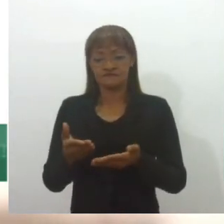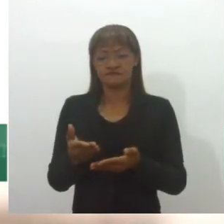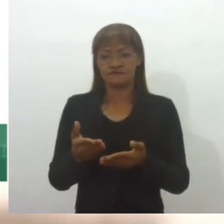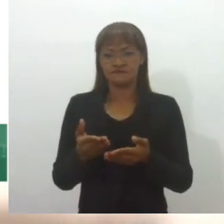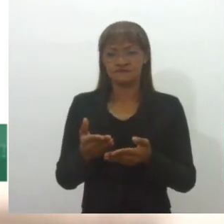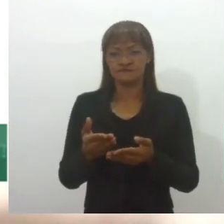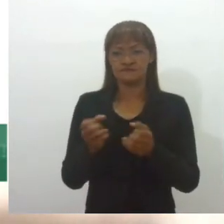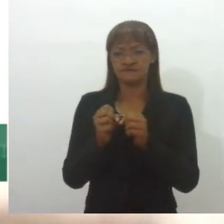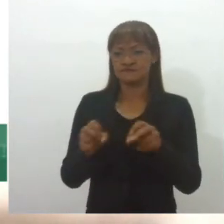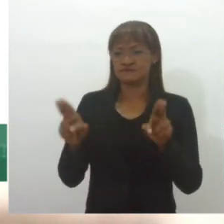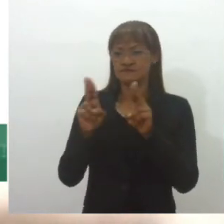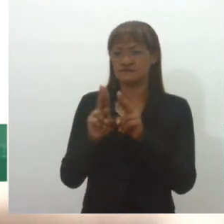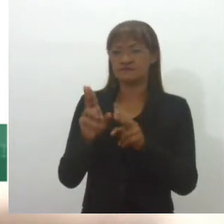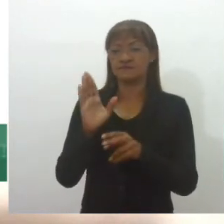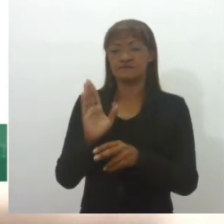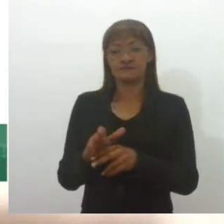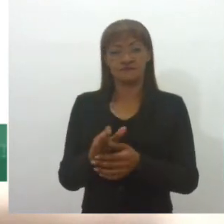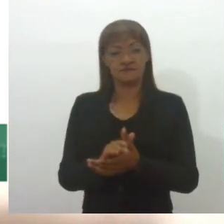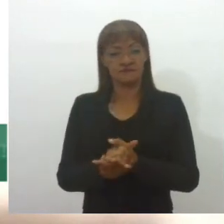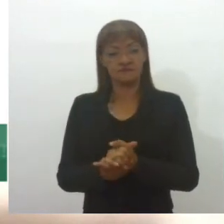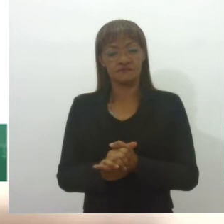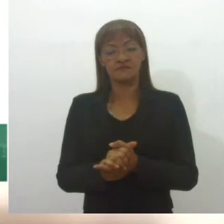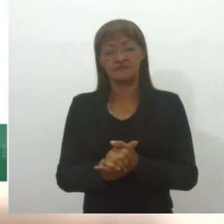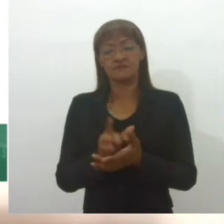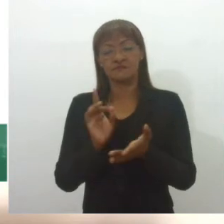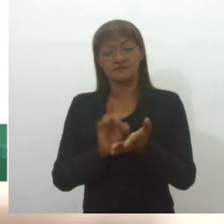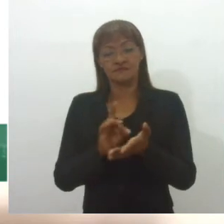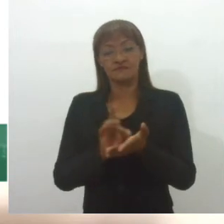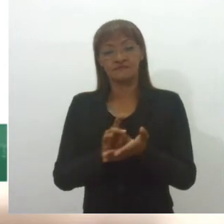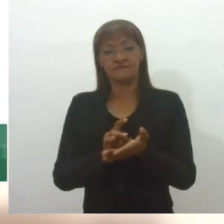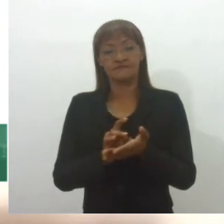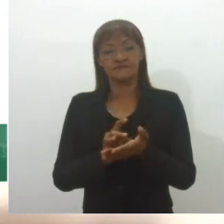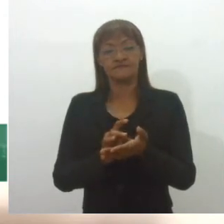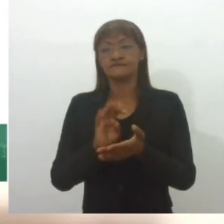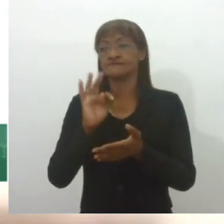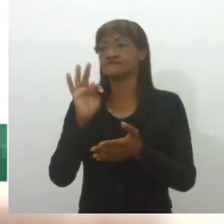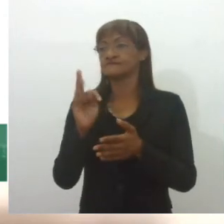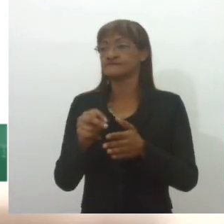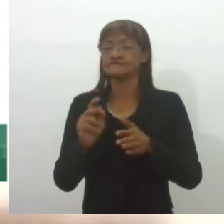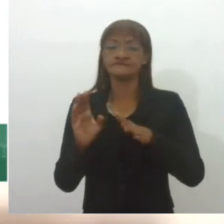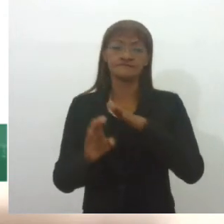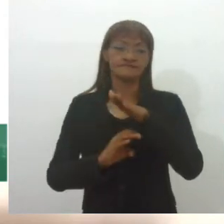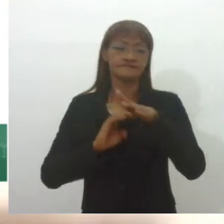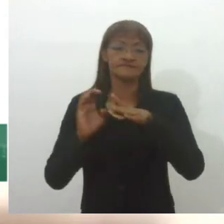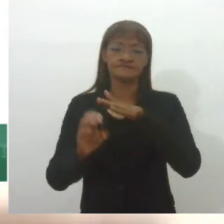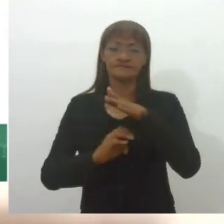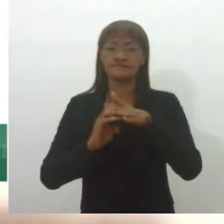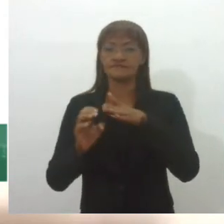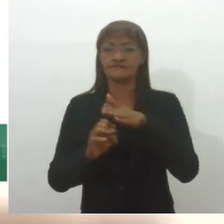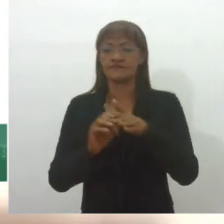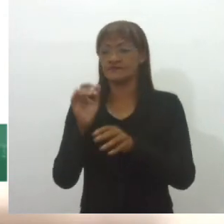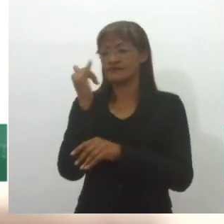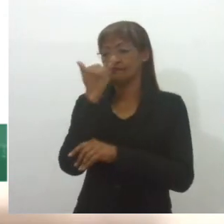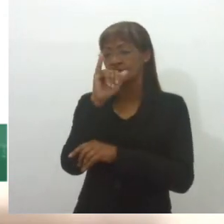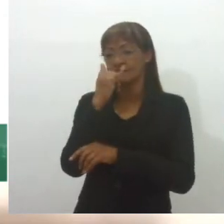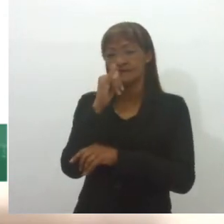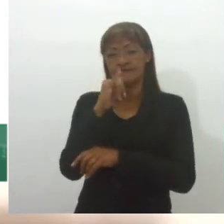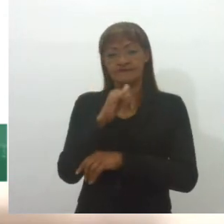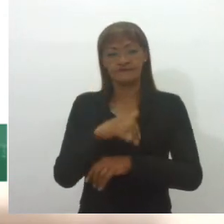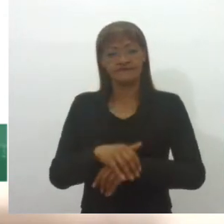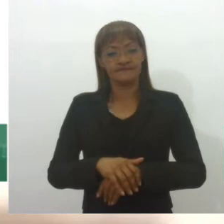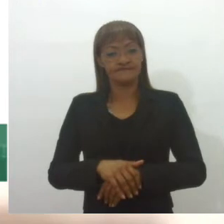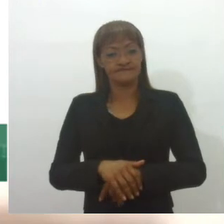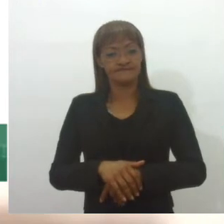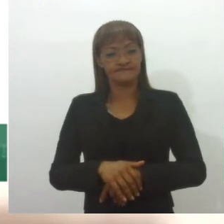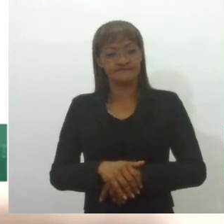Então, com certeza, as companhias, as empresas, elas não gostaram desse projeto de lei,